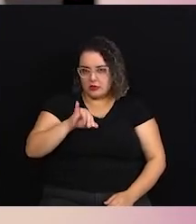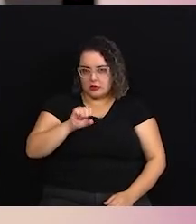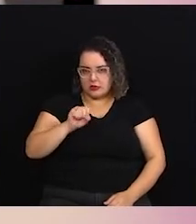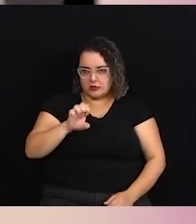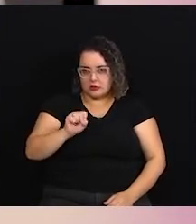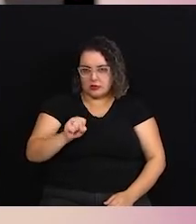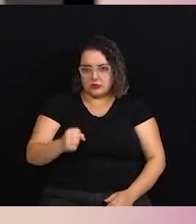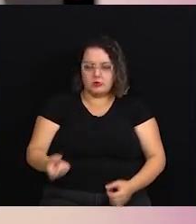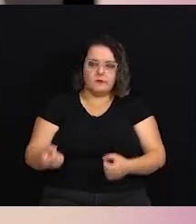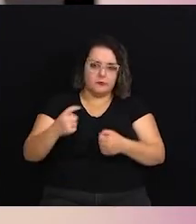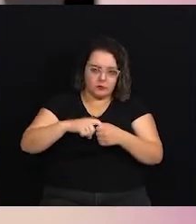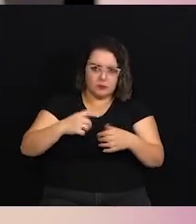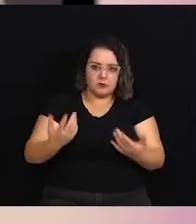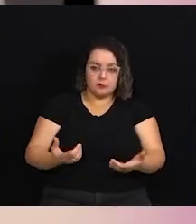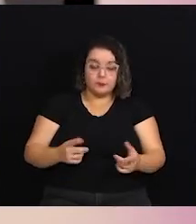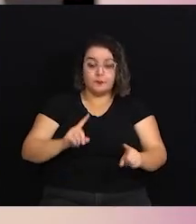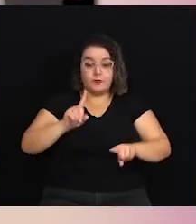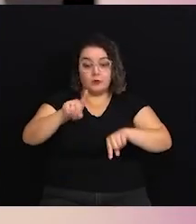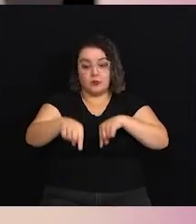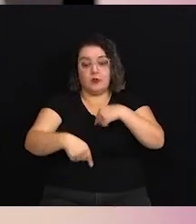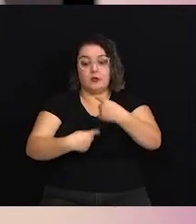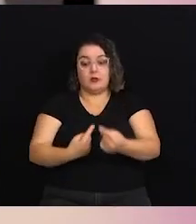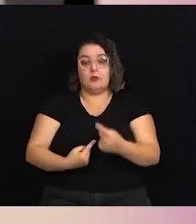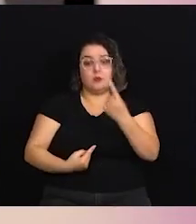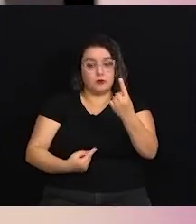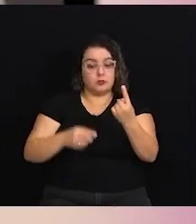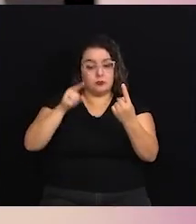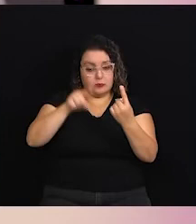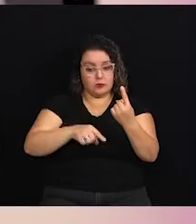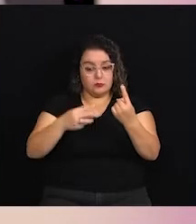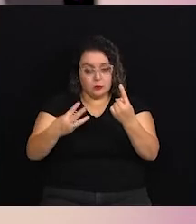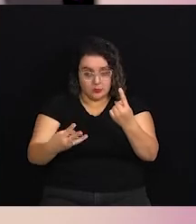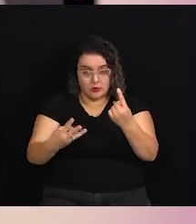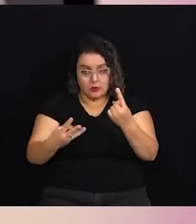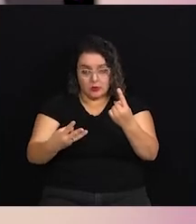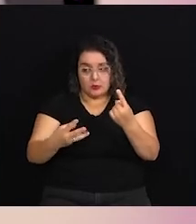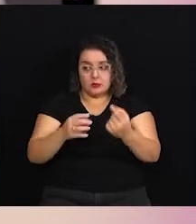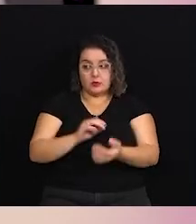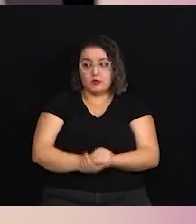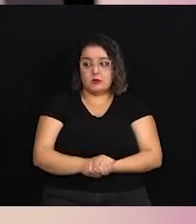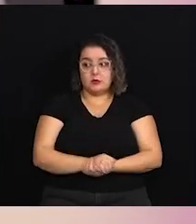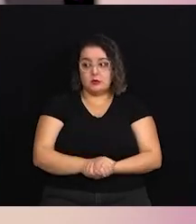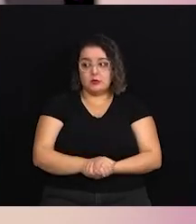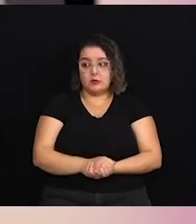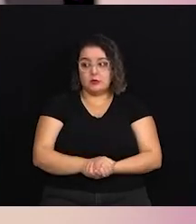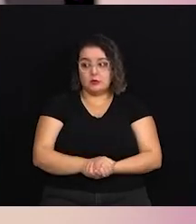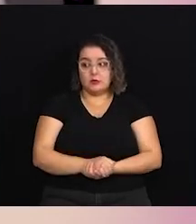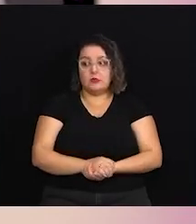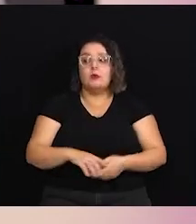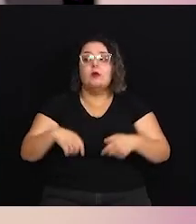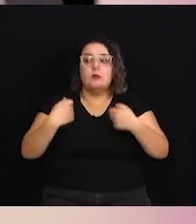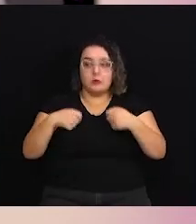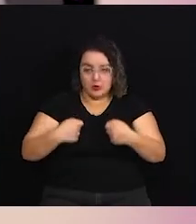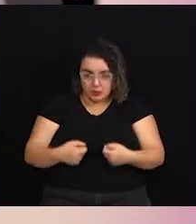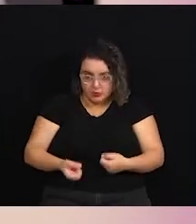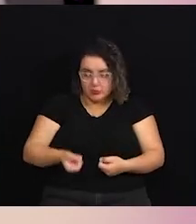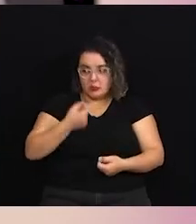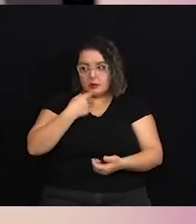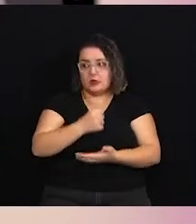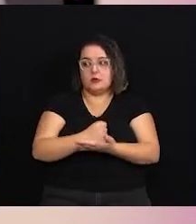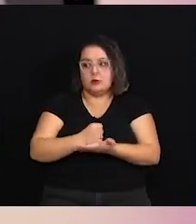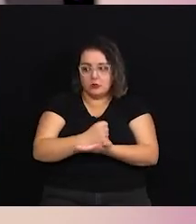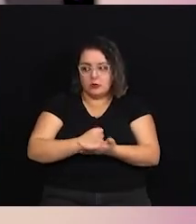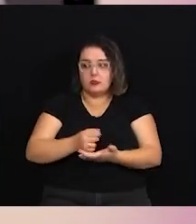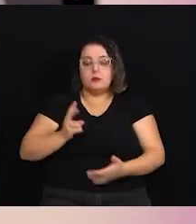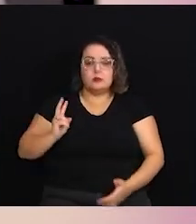crises retornar a gente vai ter o outro um terço é que esteja Que bom precisar tomar